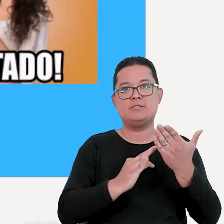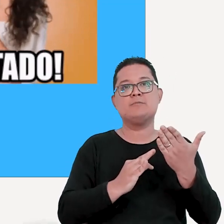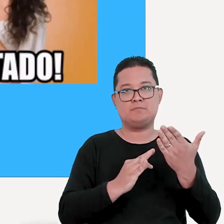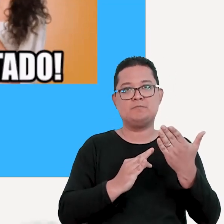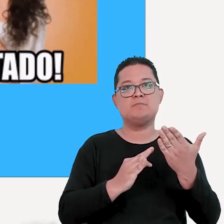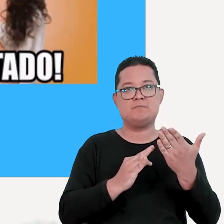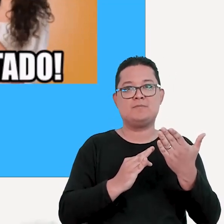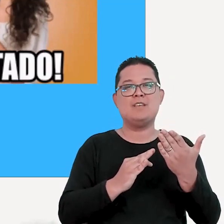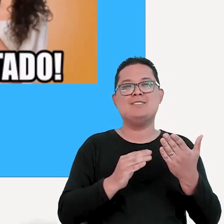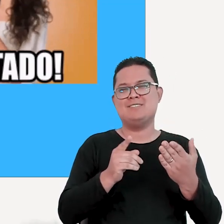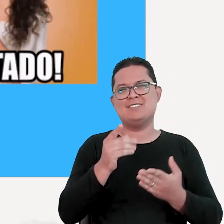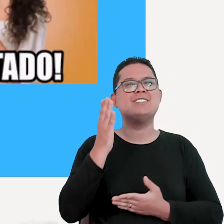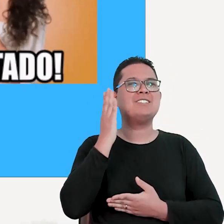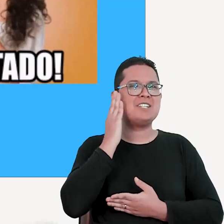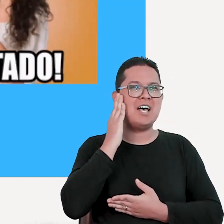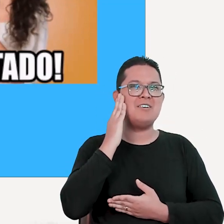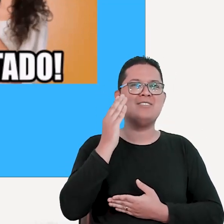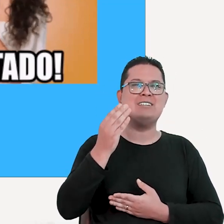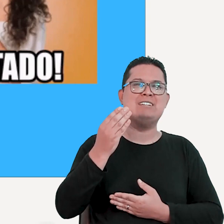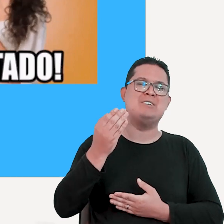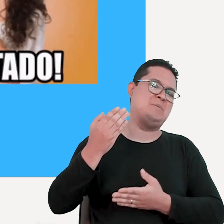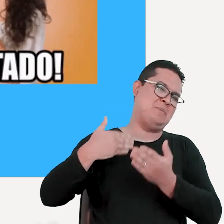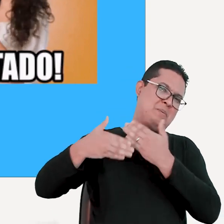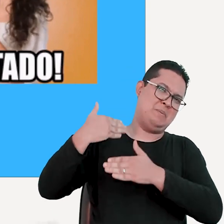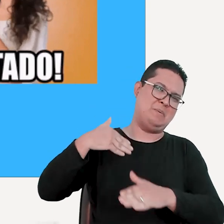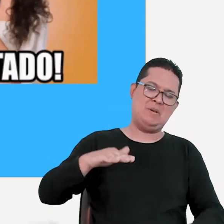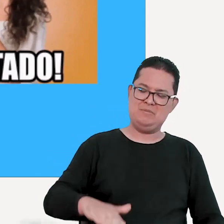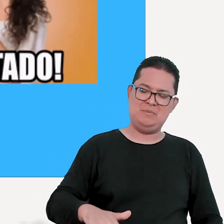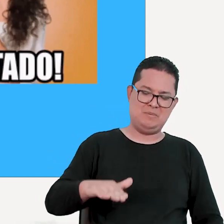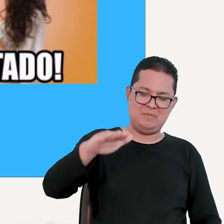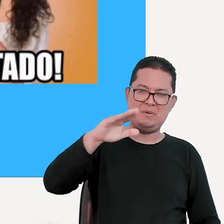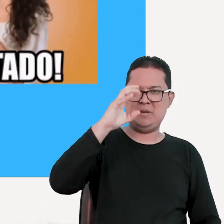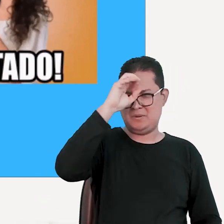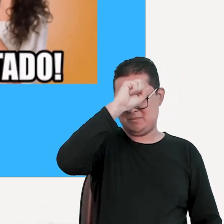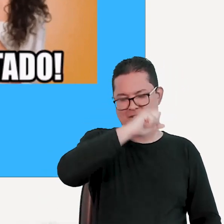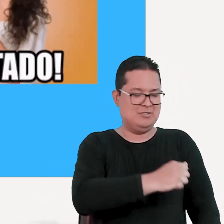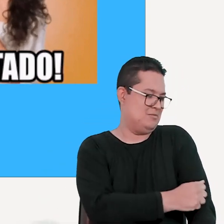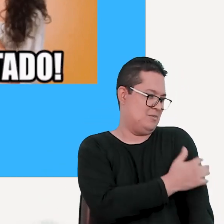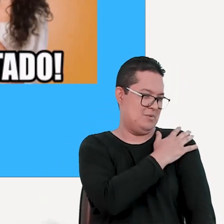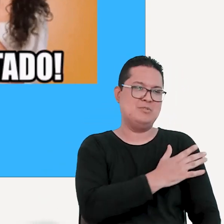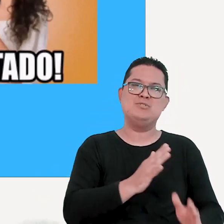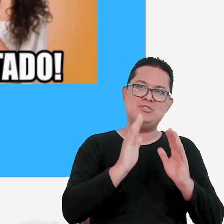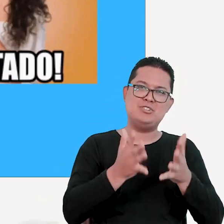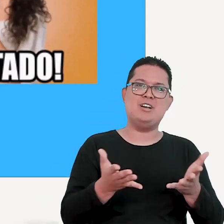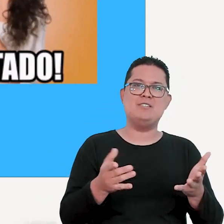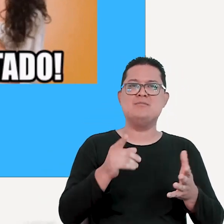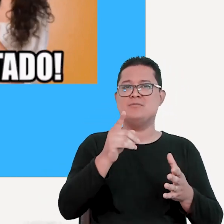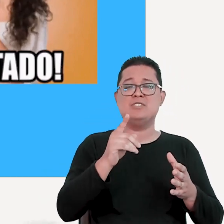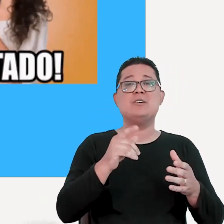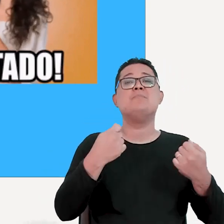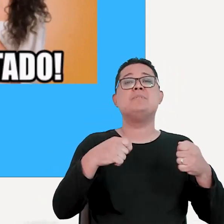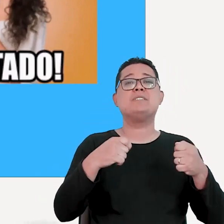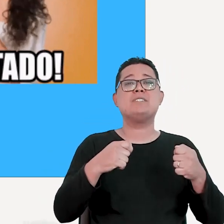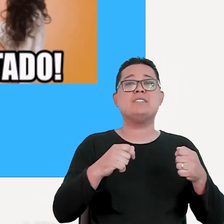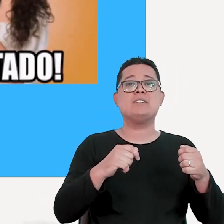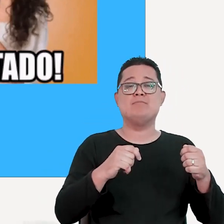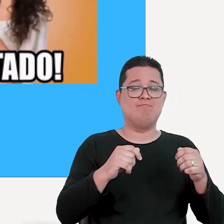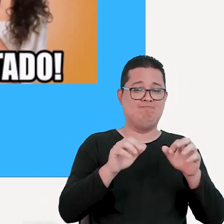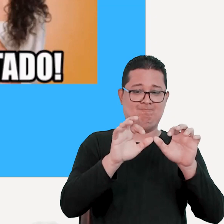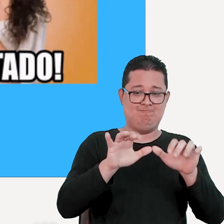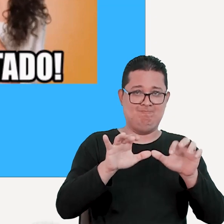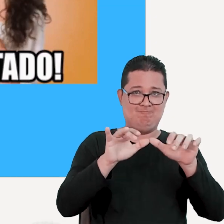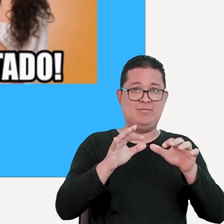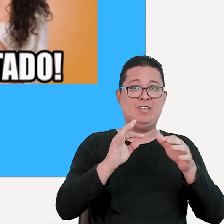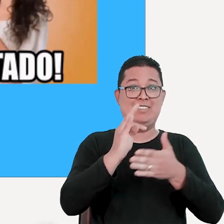desde a escola, a ser conciso, seja num e-mail, no WhatsApp, em qualquer lugar que a gente está escrevendo. É importante ter